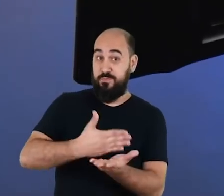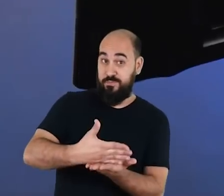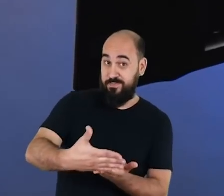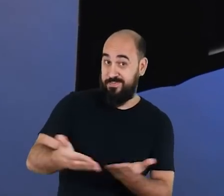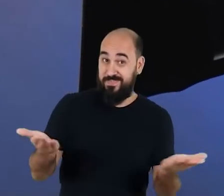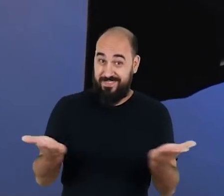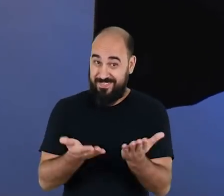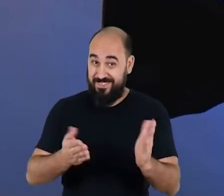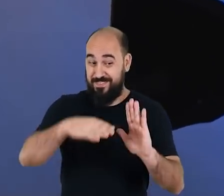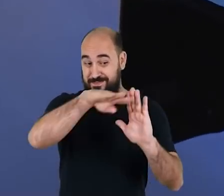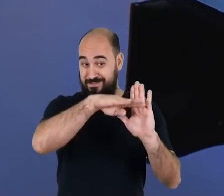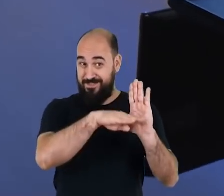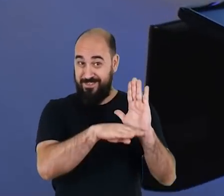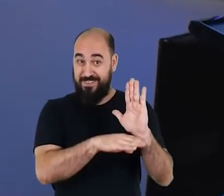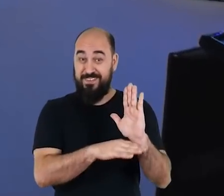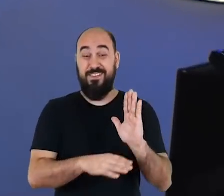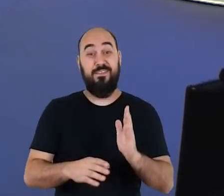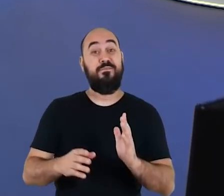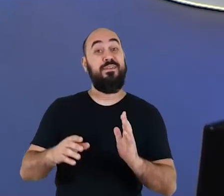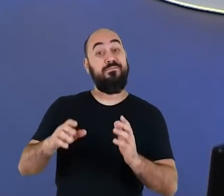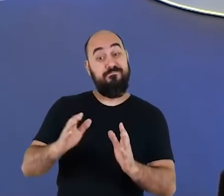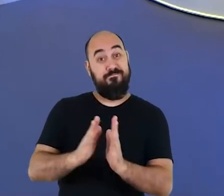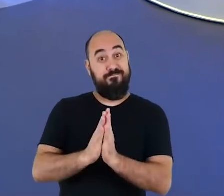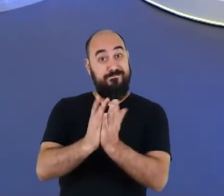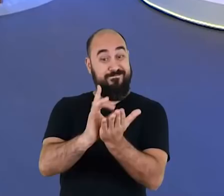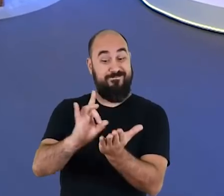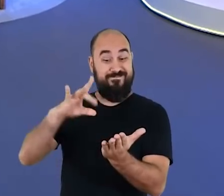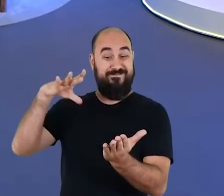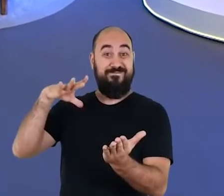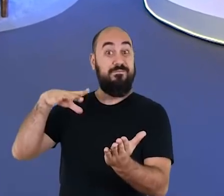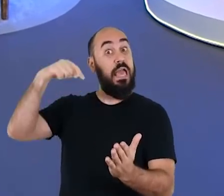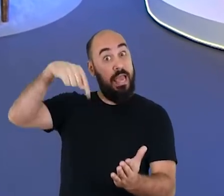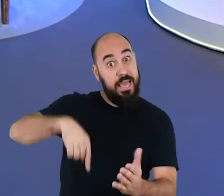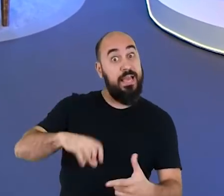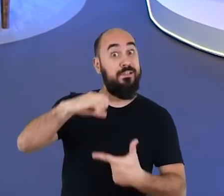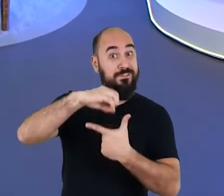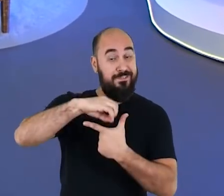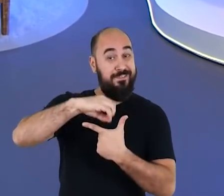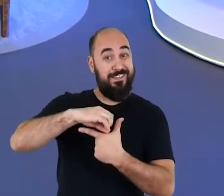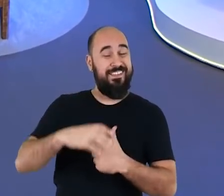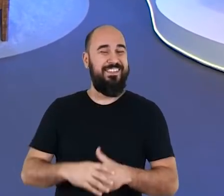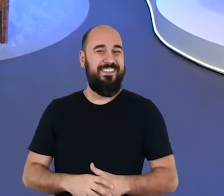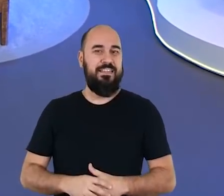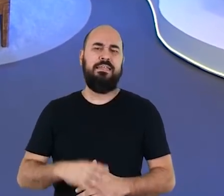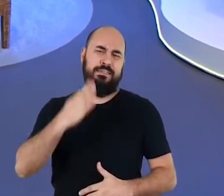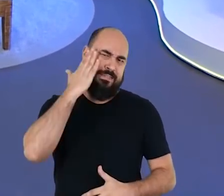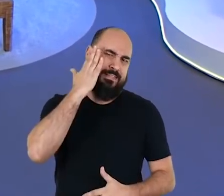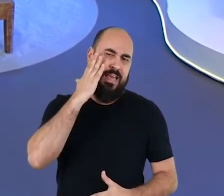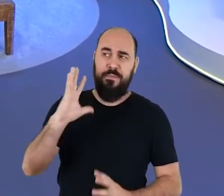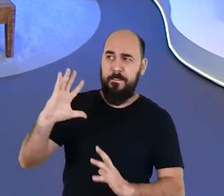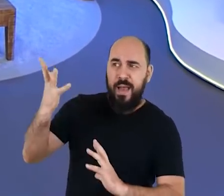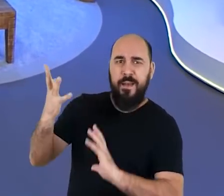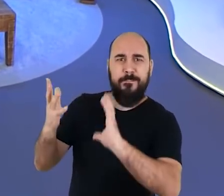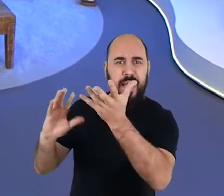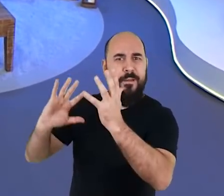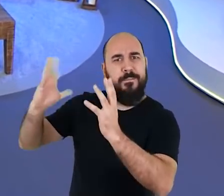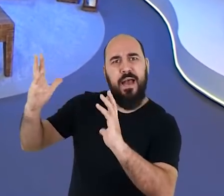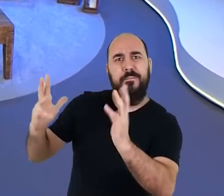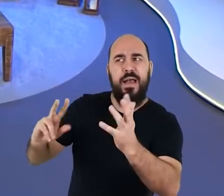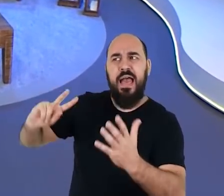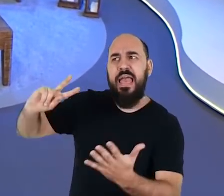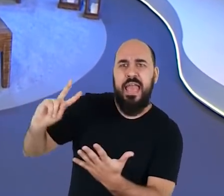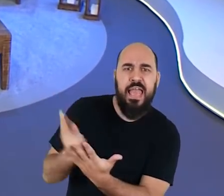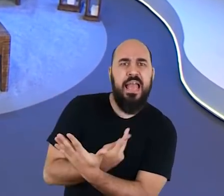Está começando mais uma vez pela TV Novo Tempo o seu programa Evidências. E você sabe, sempre na busca dos fatos que comprovem